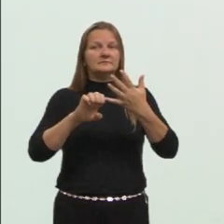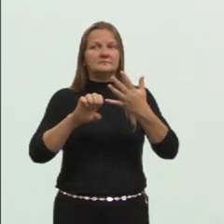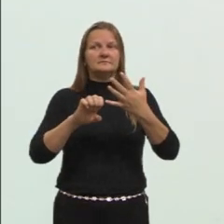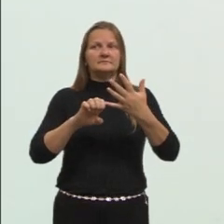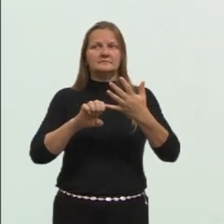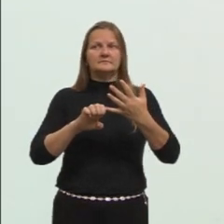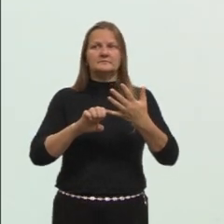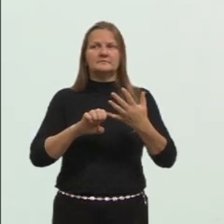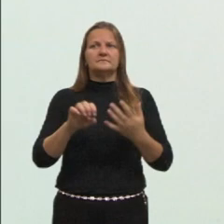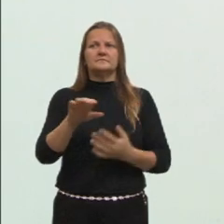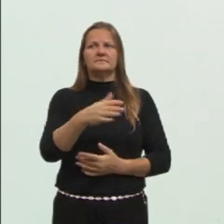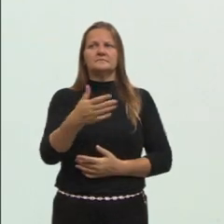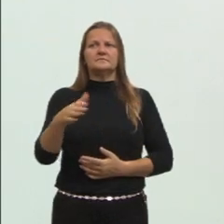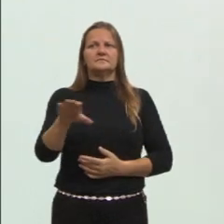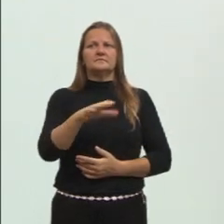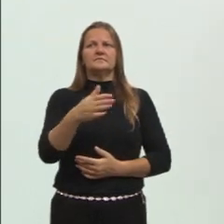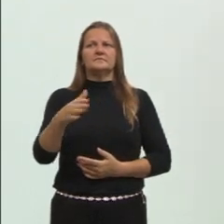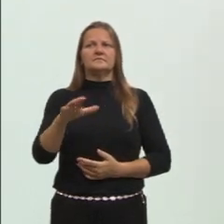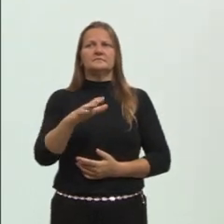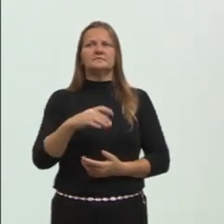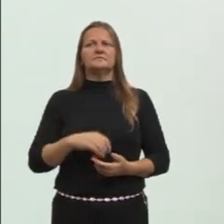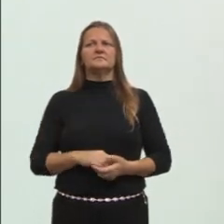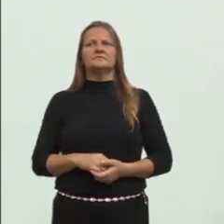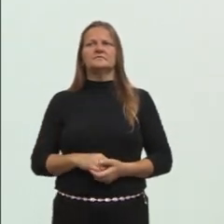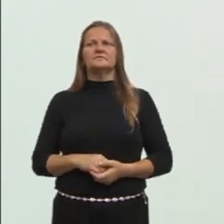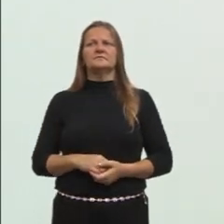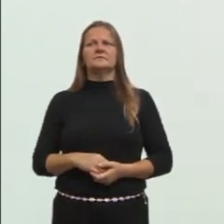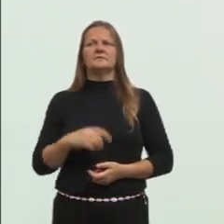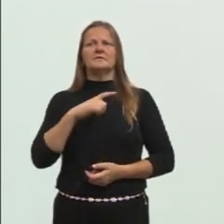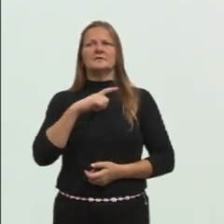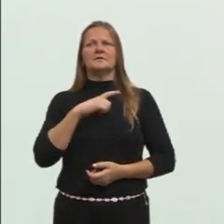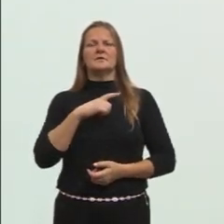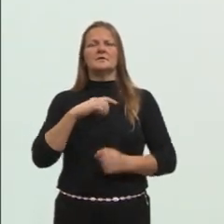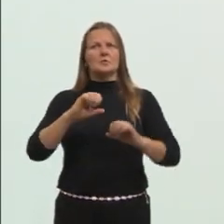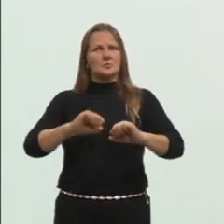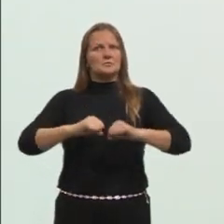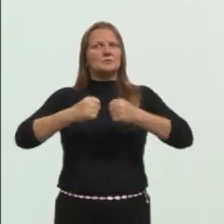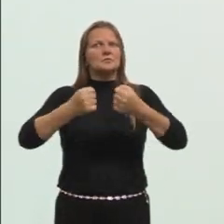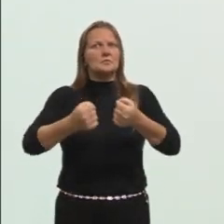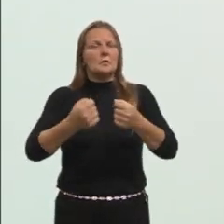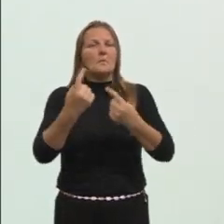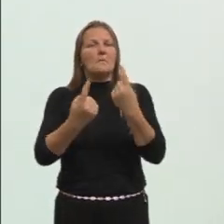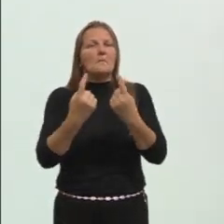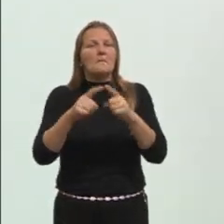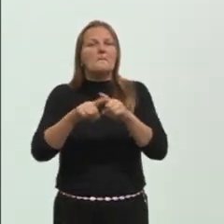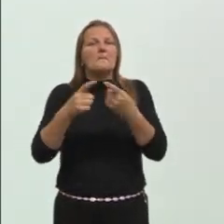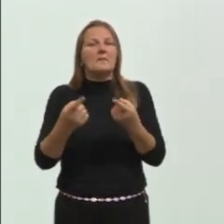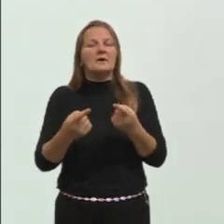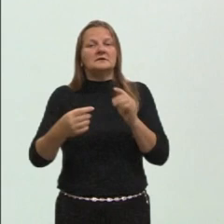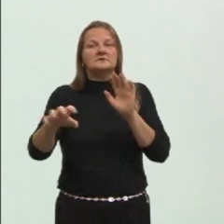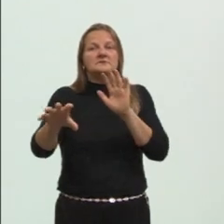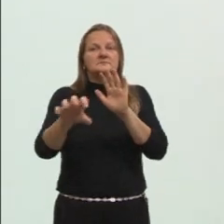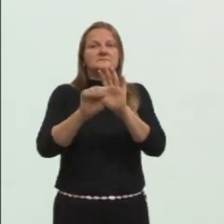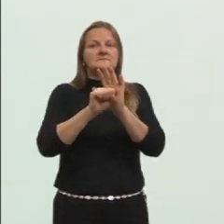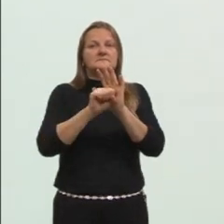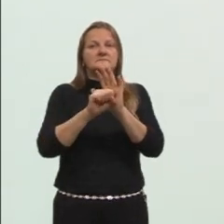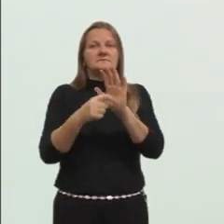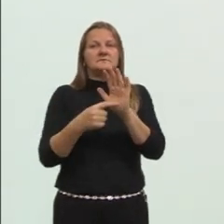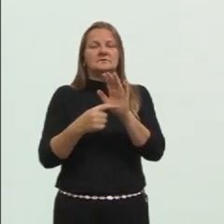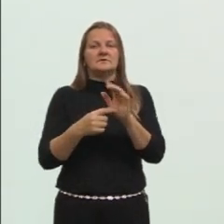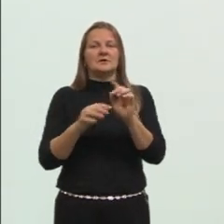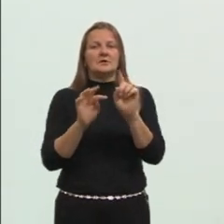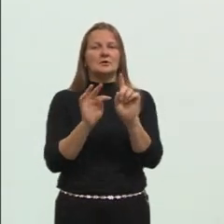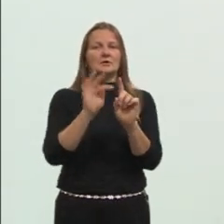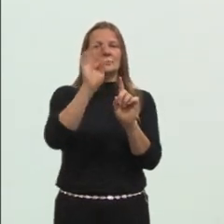de certa forma Rela realmente falando somos existentes Mas e aí esse Impacto por exemplo da diferenciação da temperatura